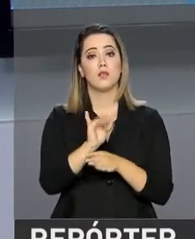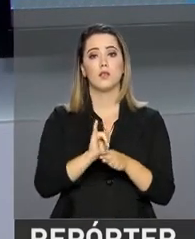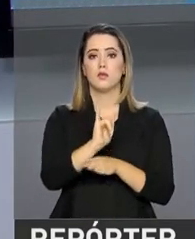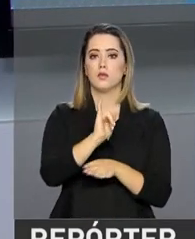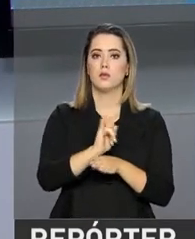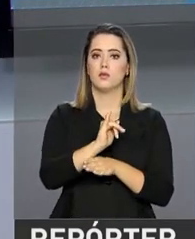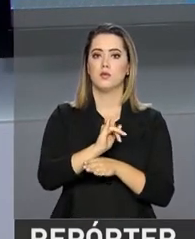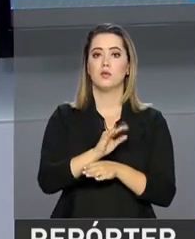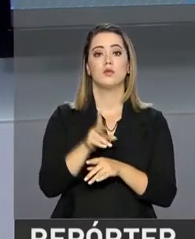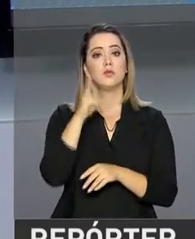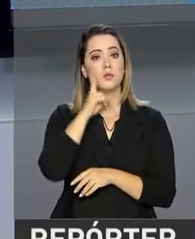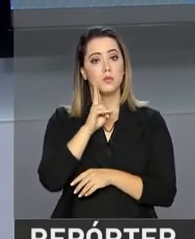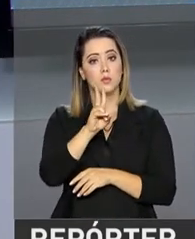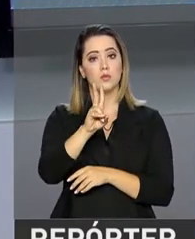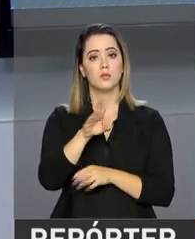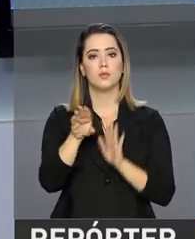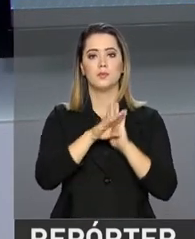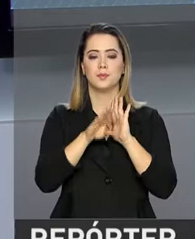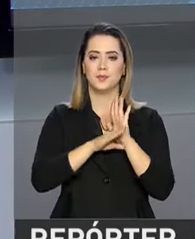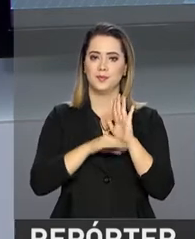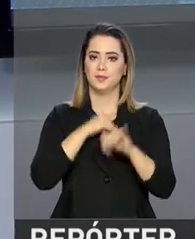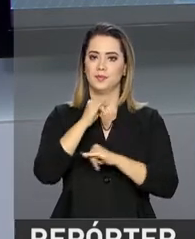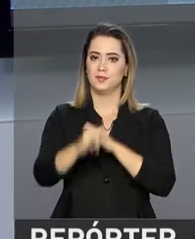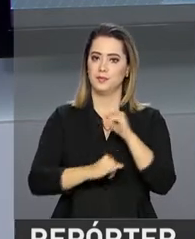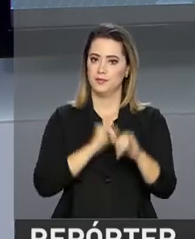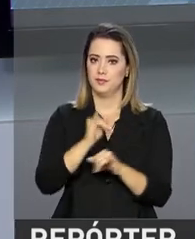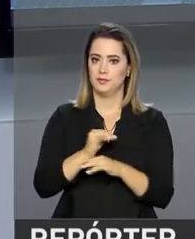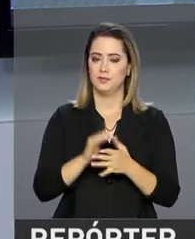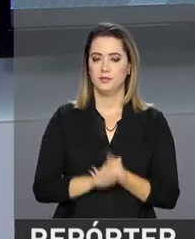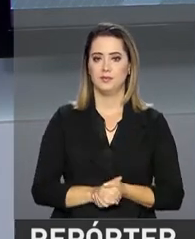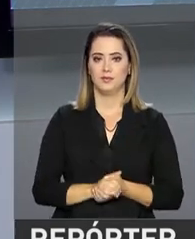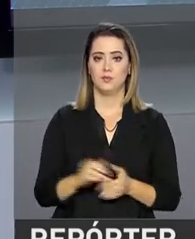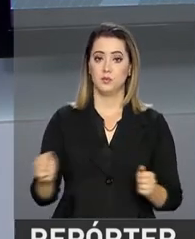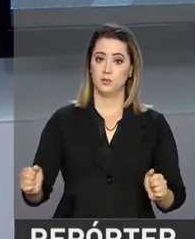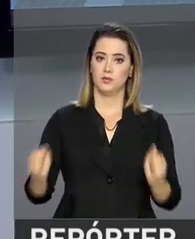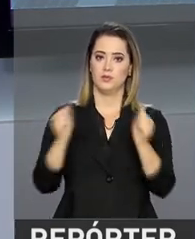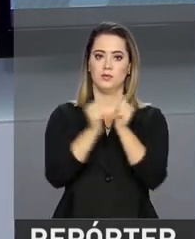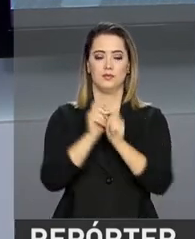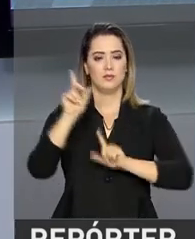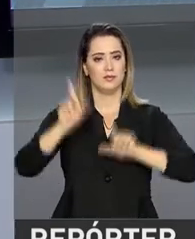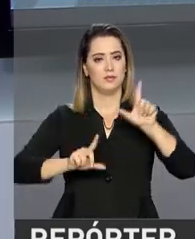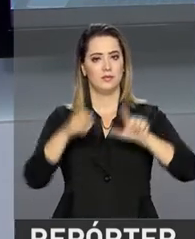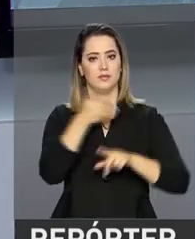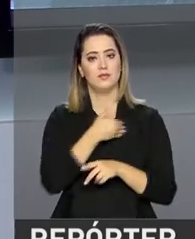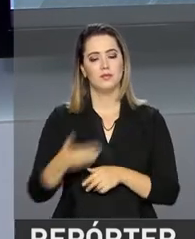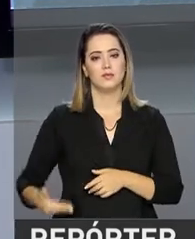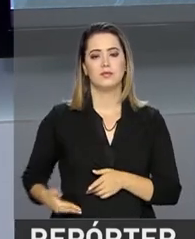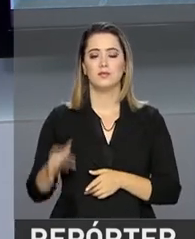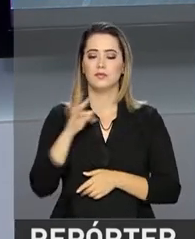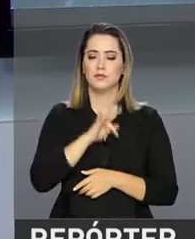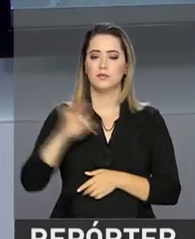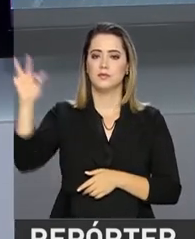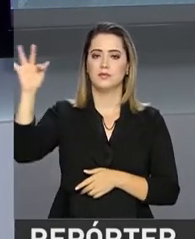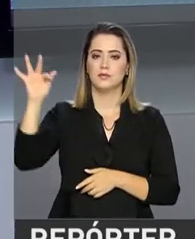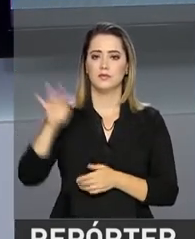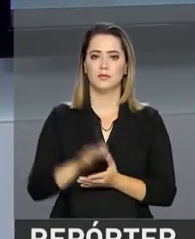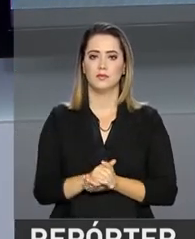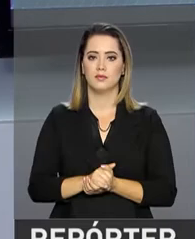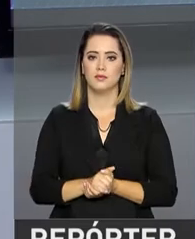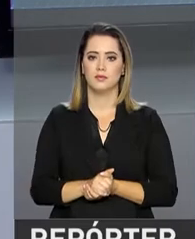reportagens no youtube acompanhando essa programação também na internet continue com a gente na nbr a tv do governo